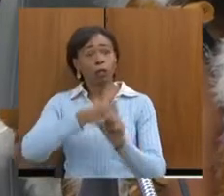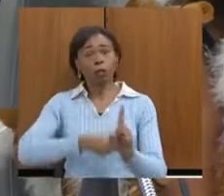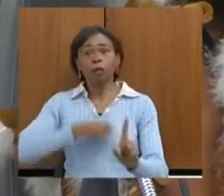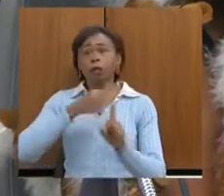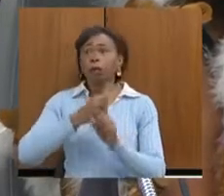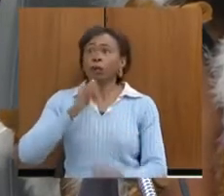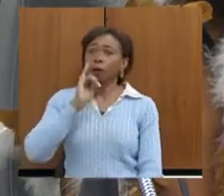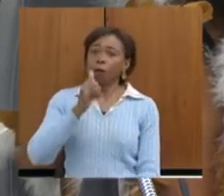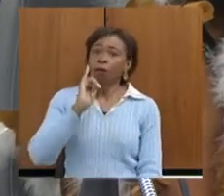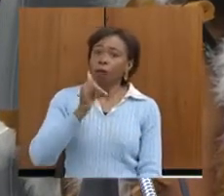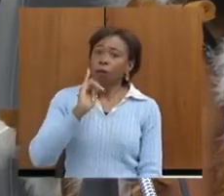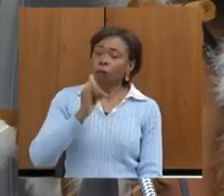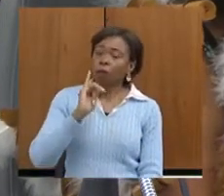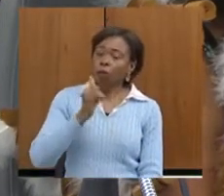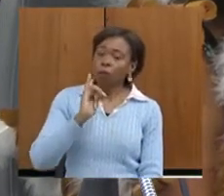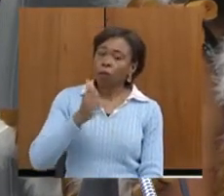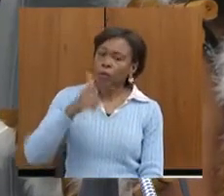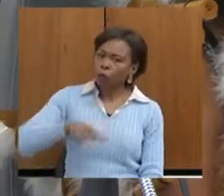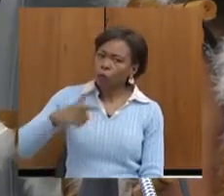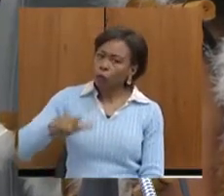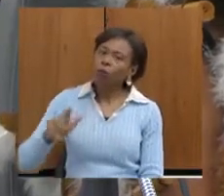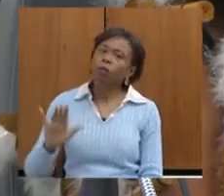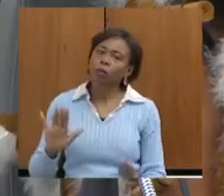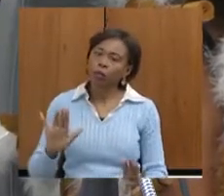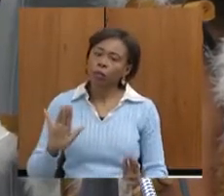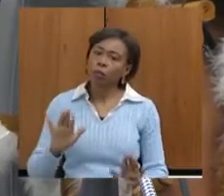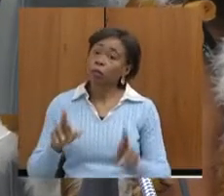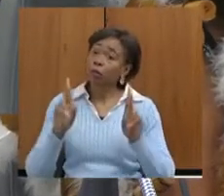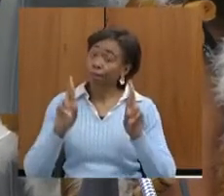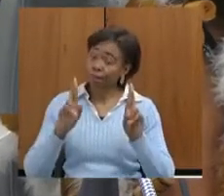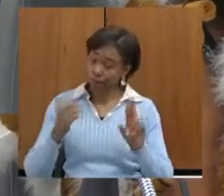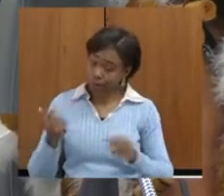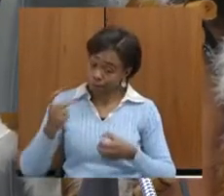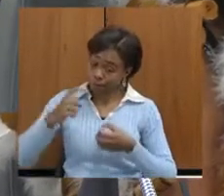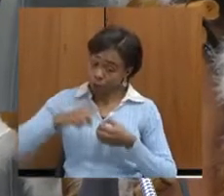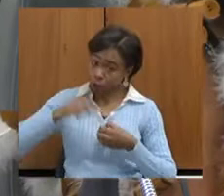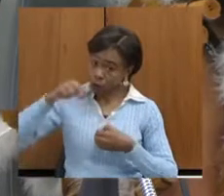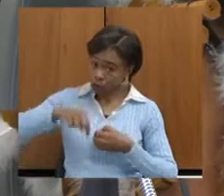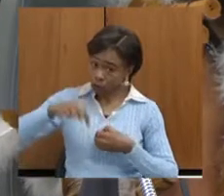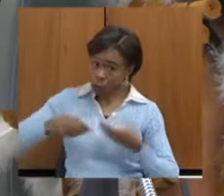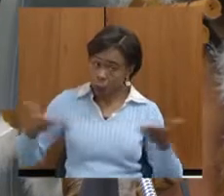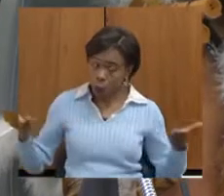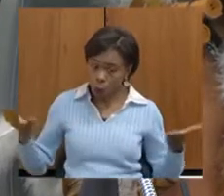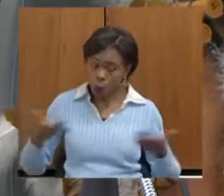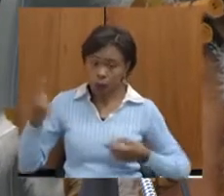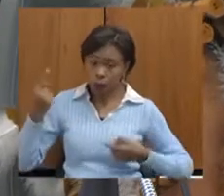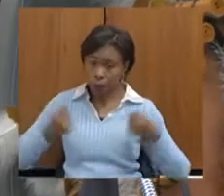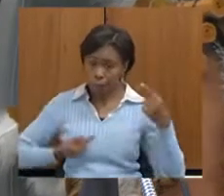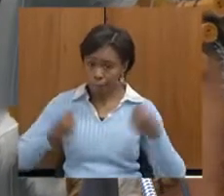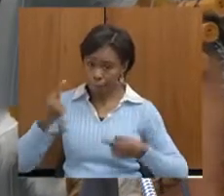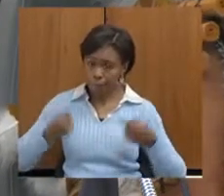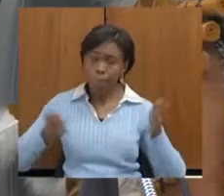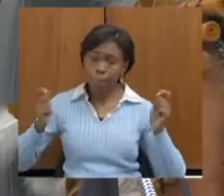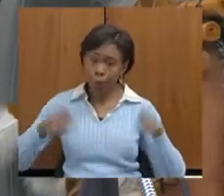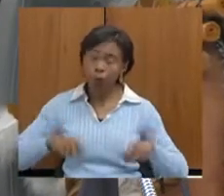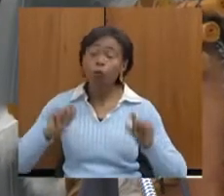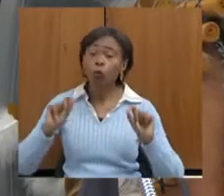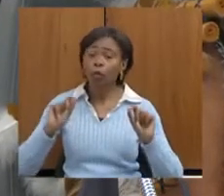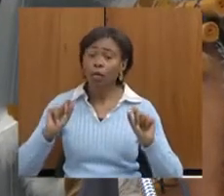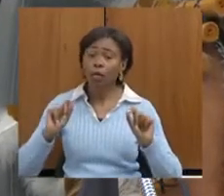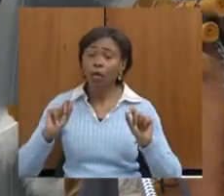eu espero que nós venhamos aqui para esse espaço para gente comemorar